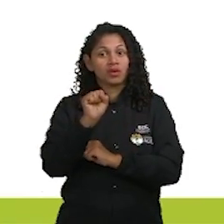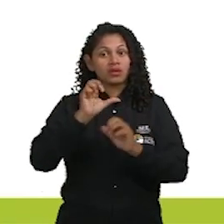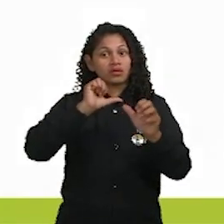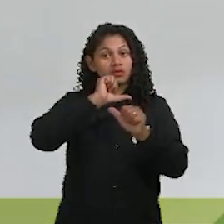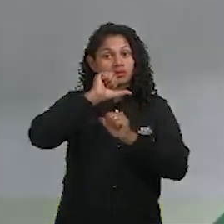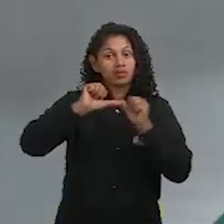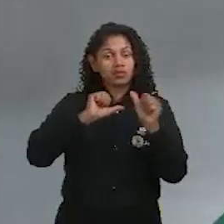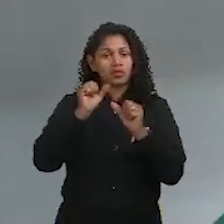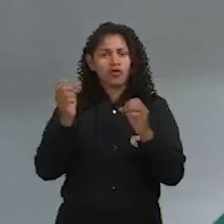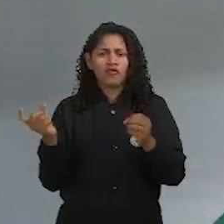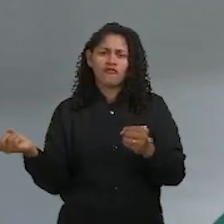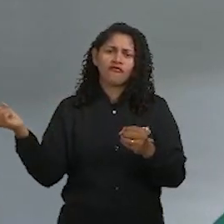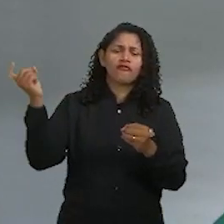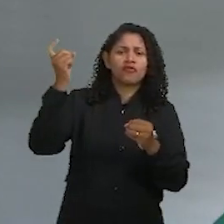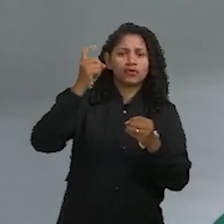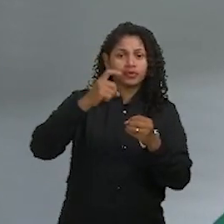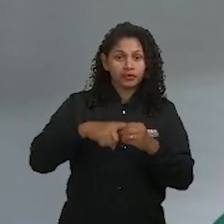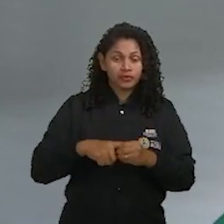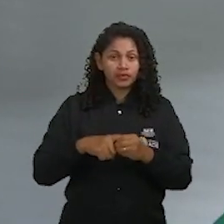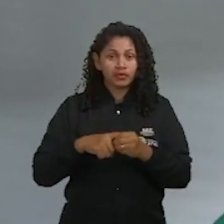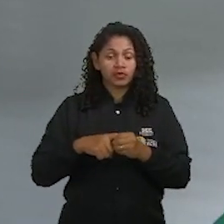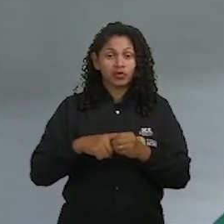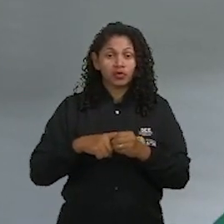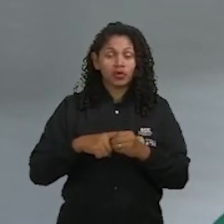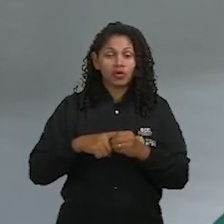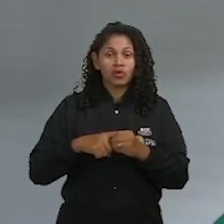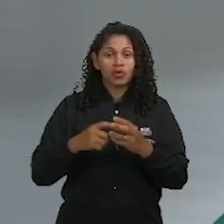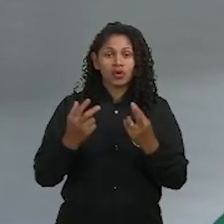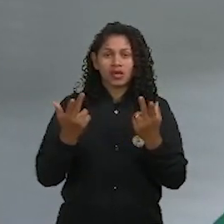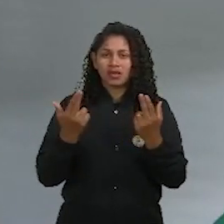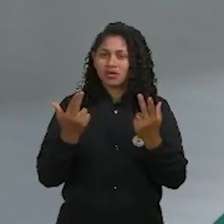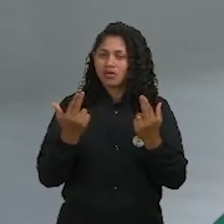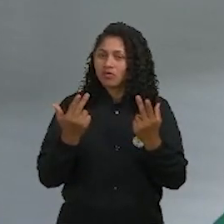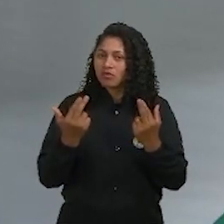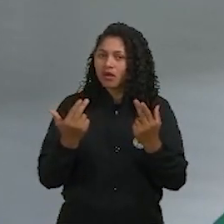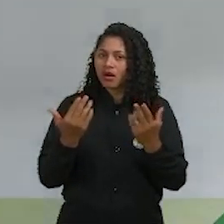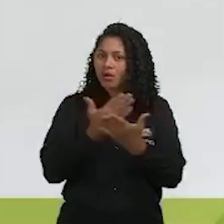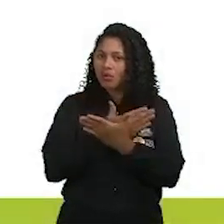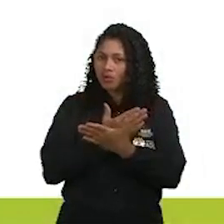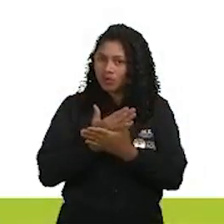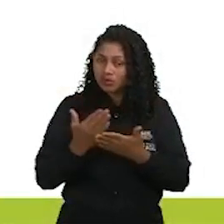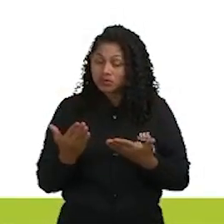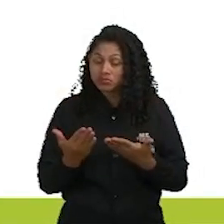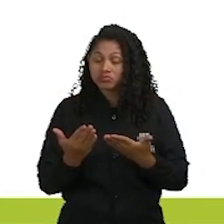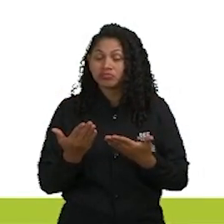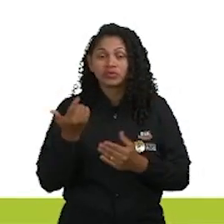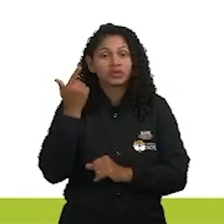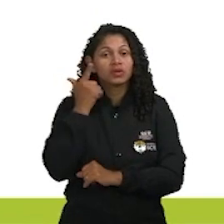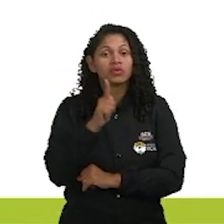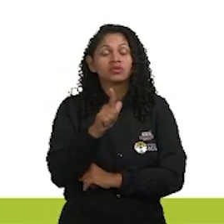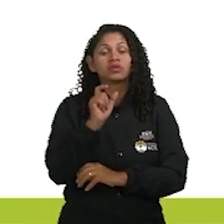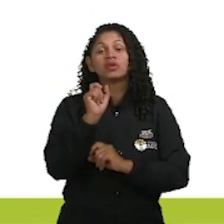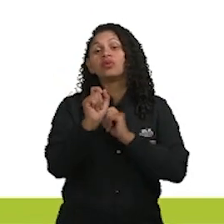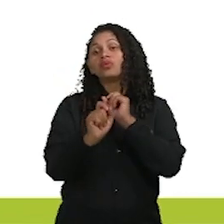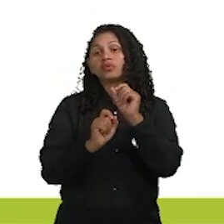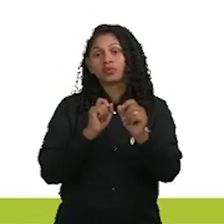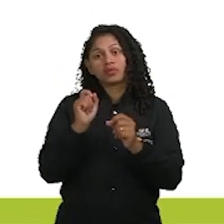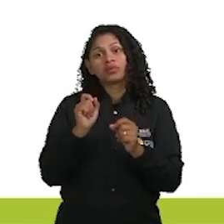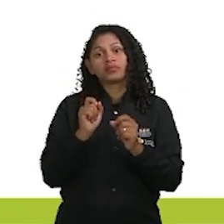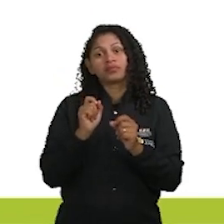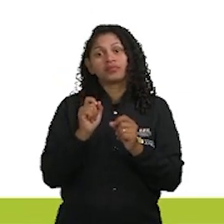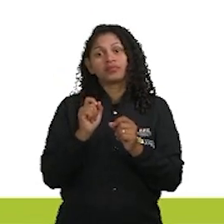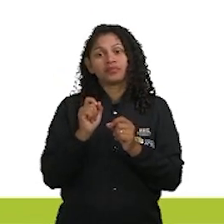transformado, ele voltou novamente a ser o que era o corante anteriormente, eu consigo aí marcar